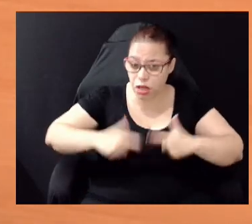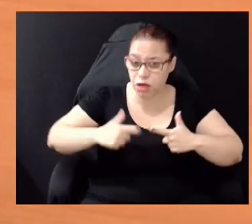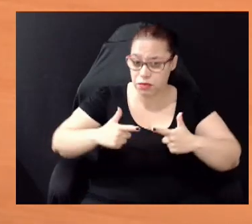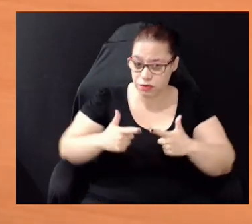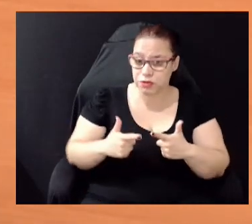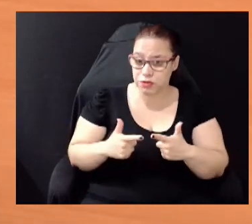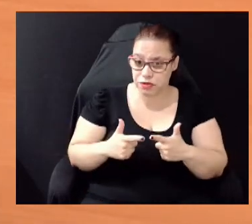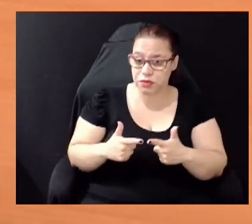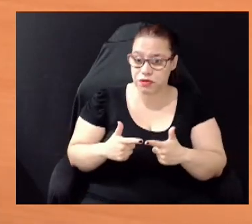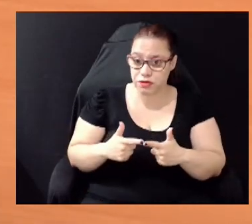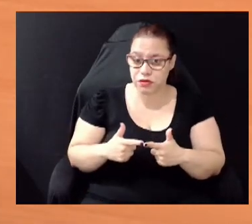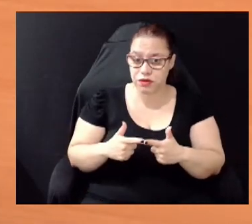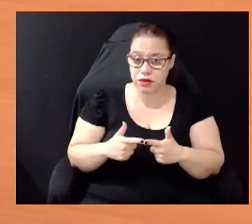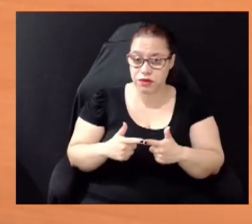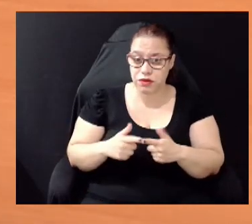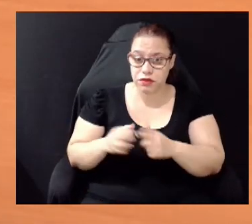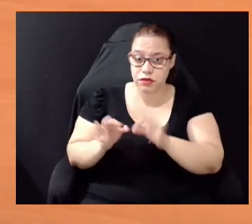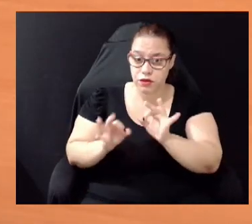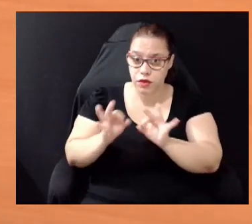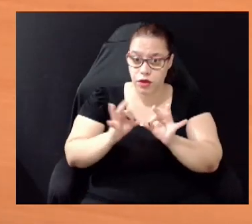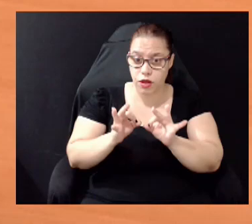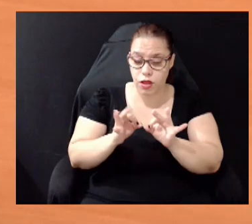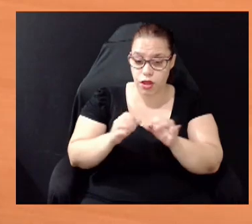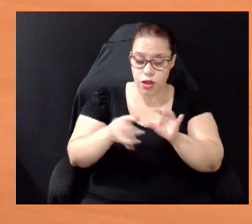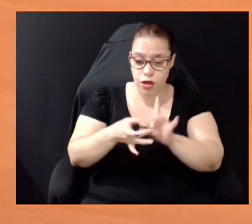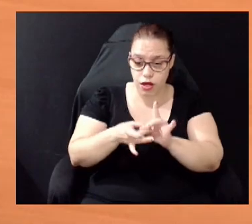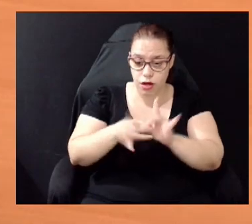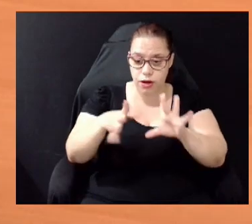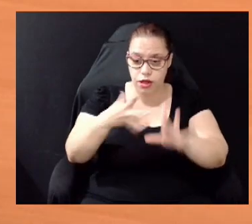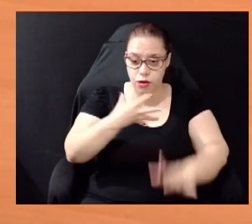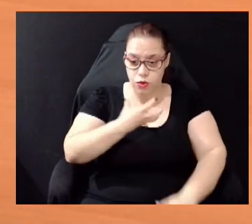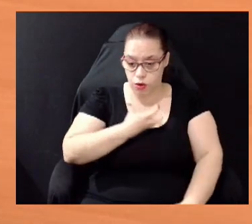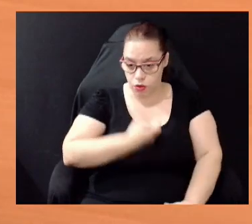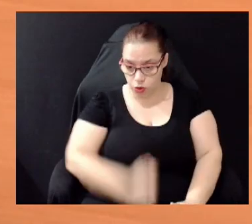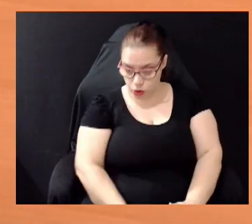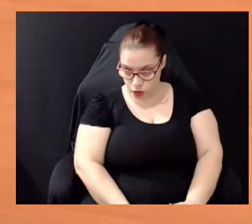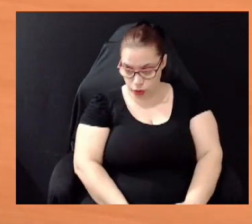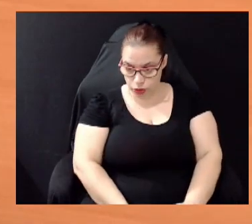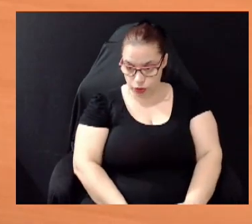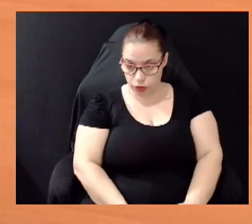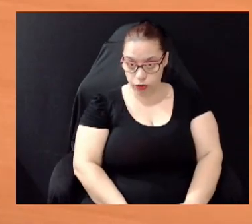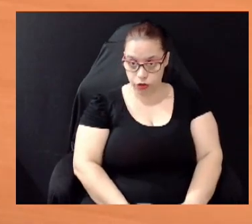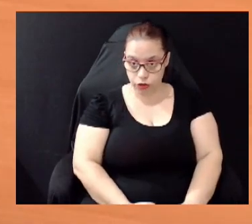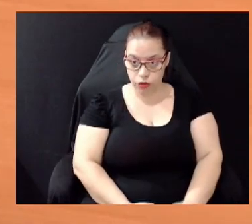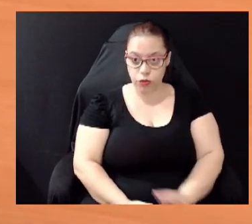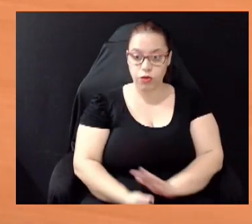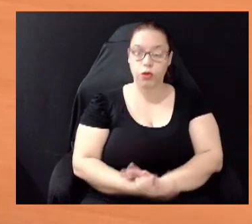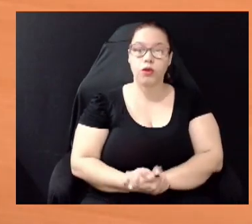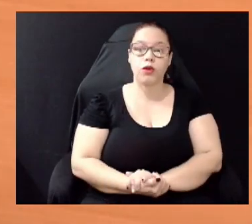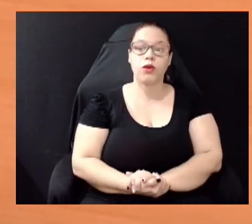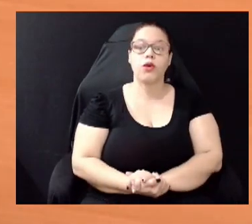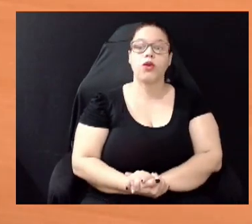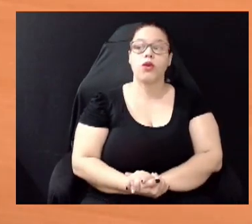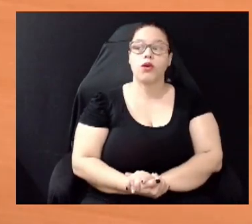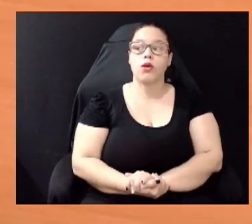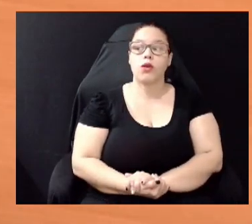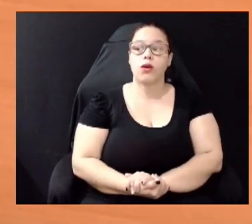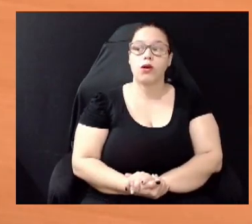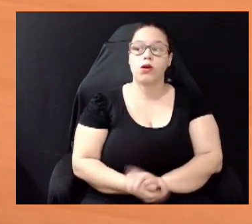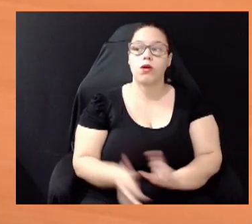pela legalização do aborto, já que a gente fala bastante, né, do avanço do fascismo,